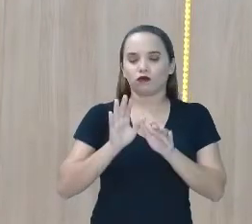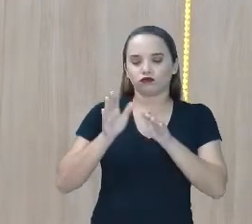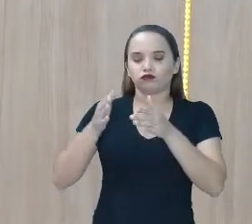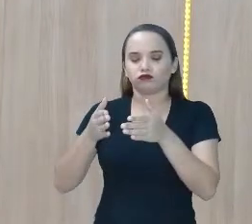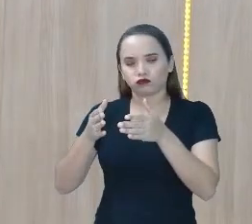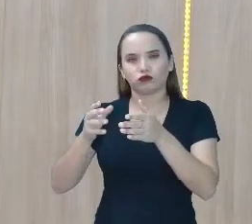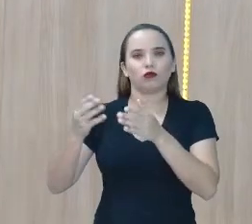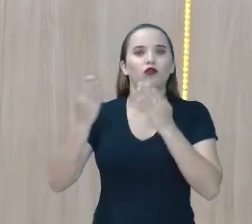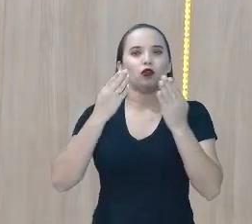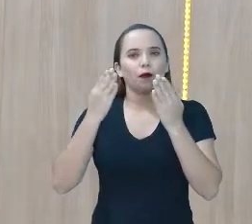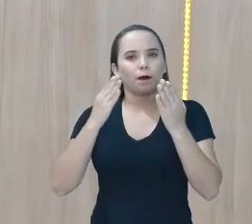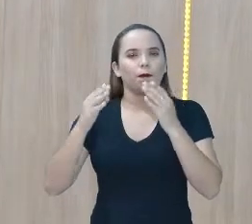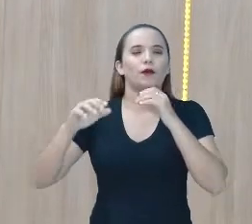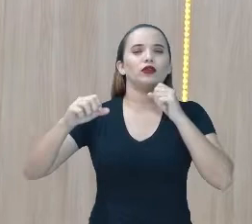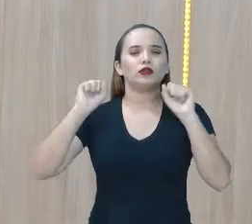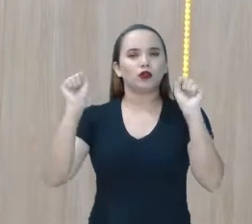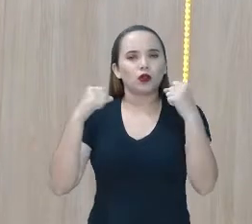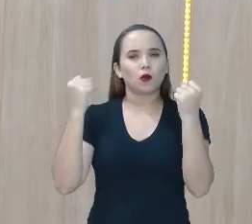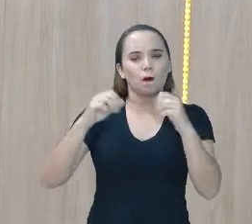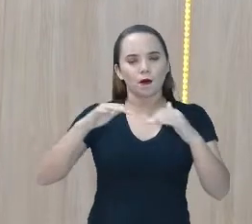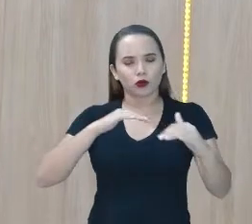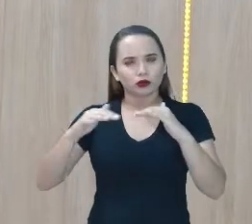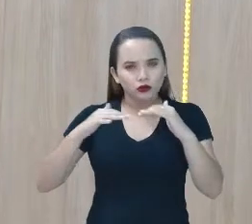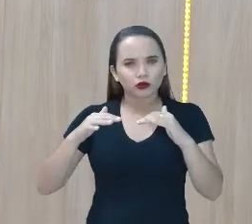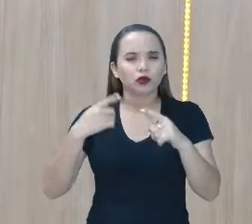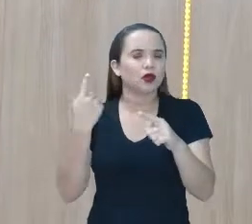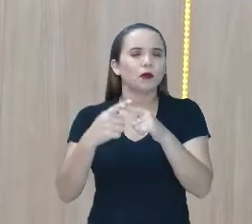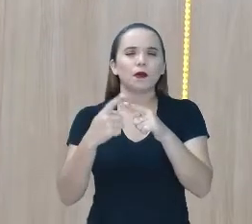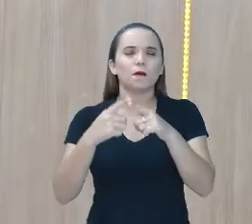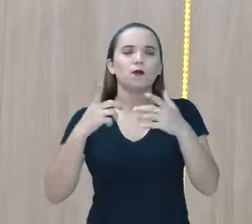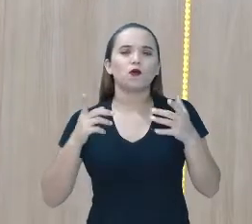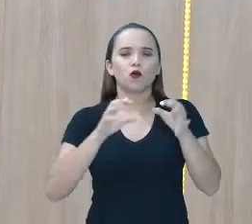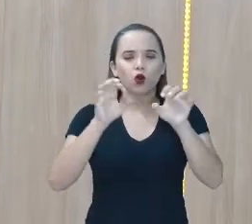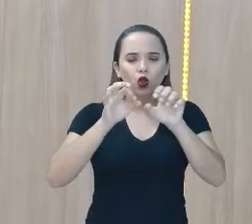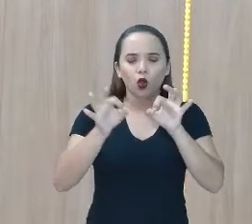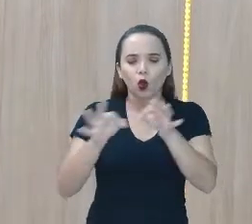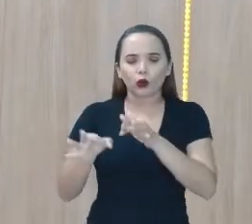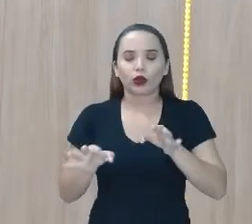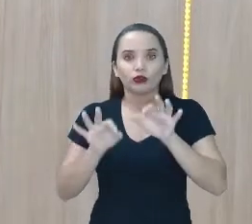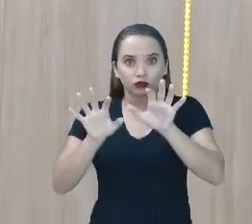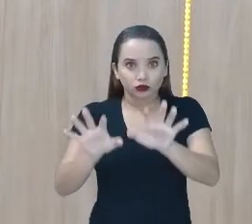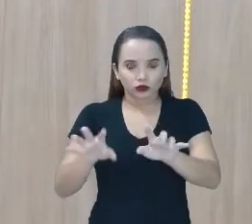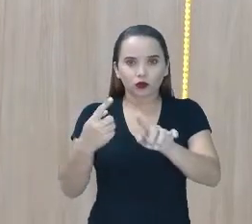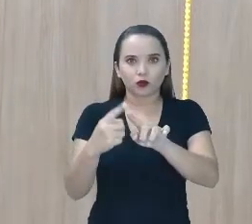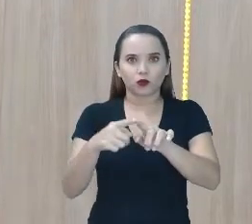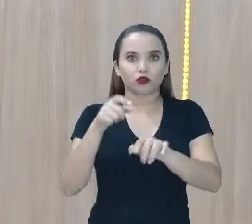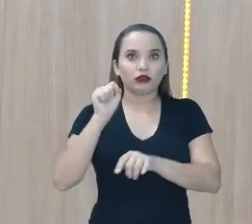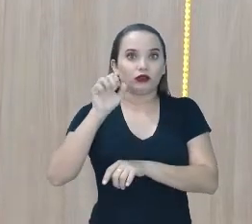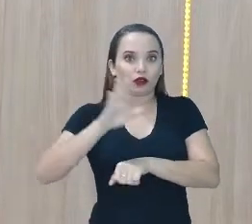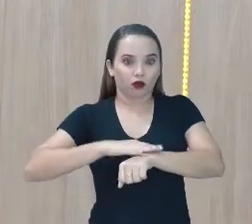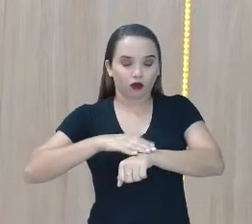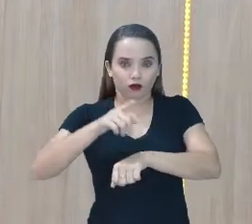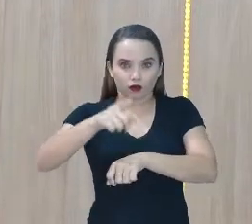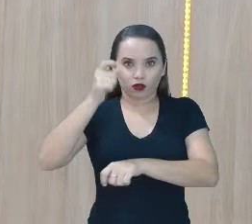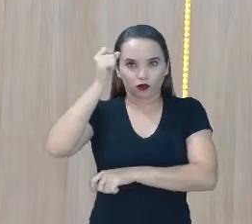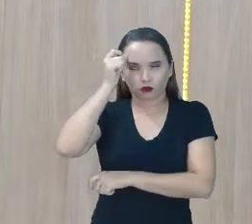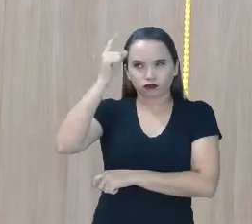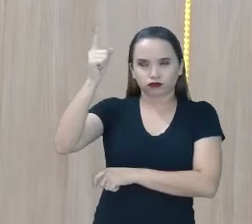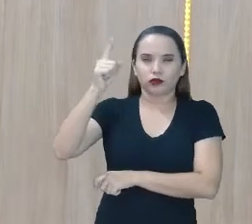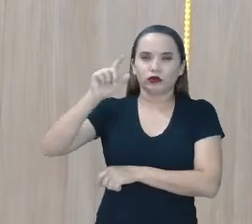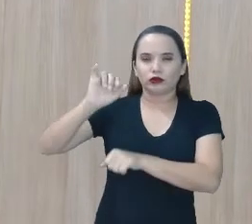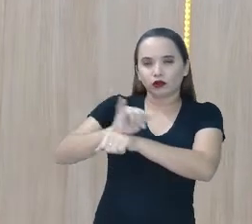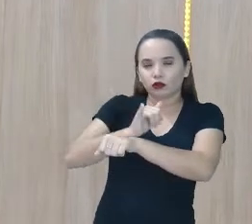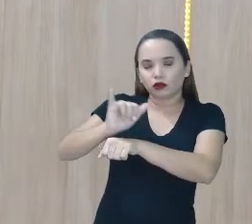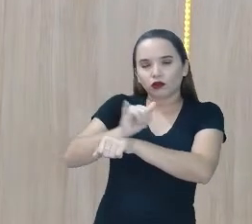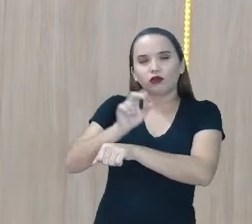da psicomotricidade. Por que nós estruturamos dessa forma? Para que você, quando for pensar na sua intervenção, na sua estratégia